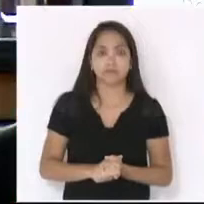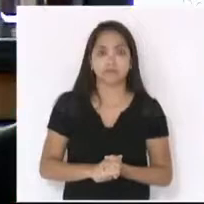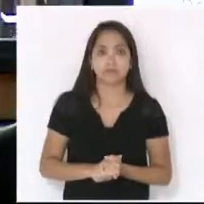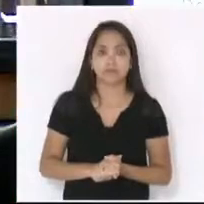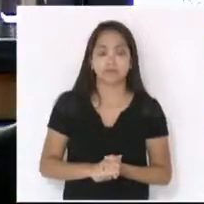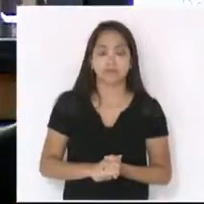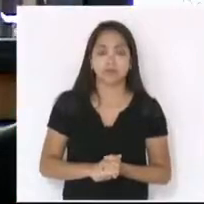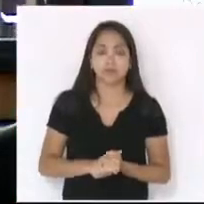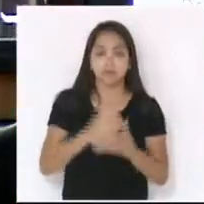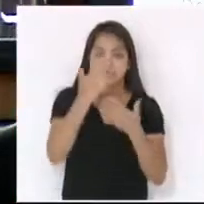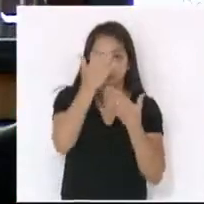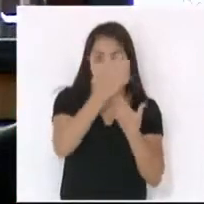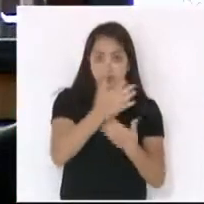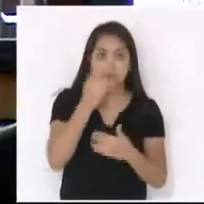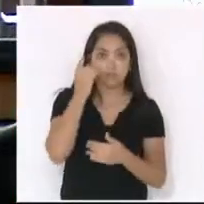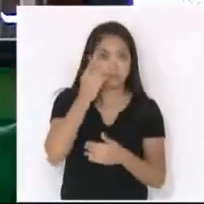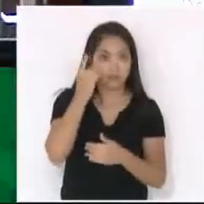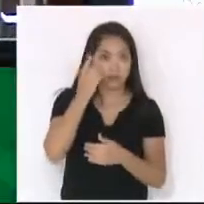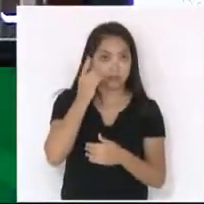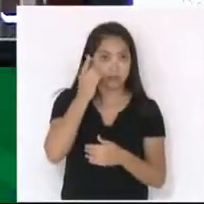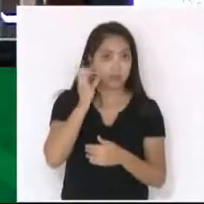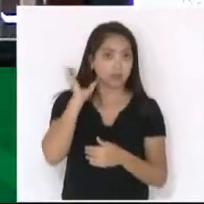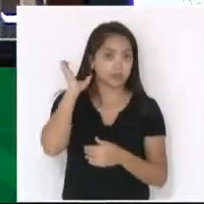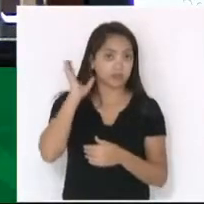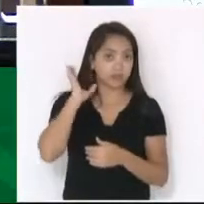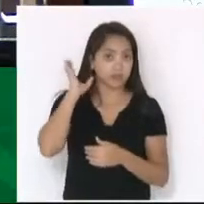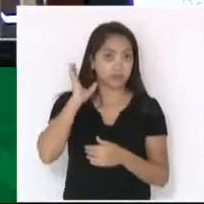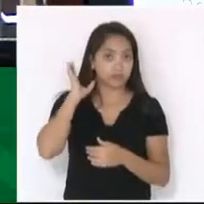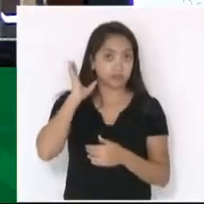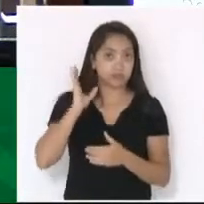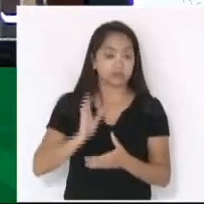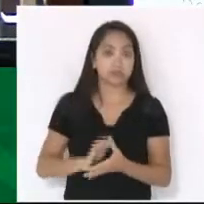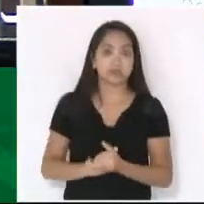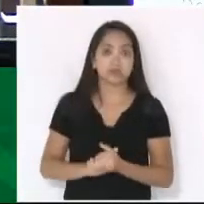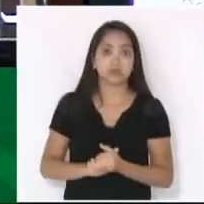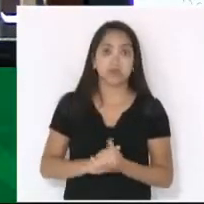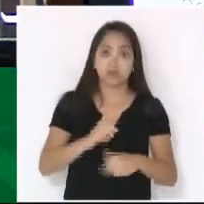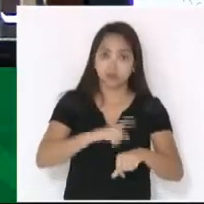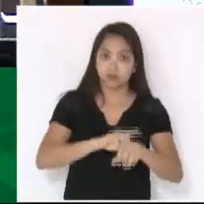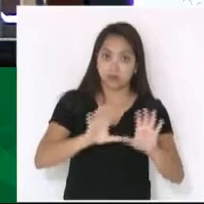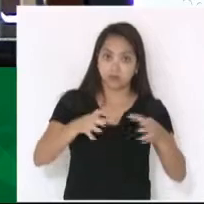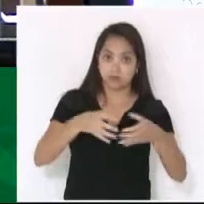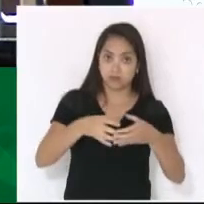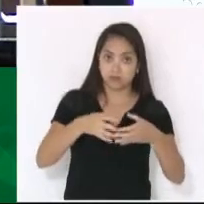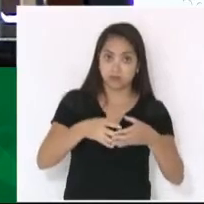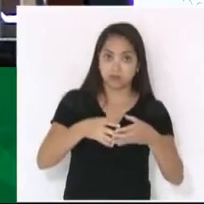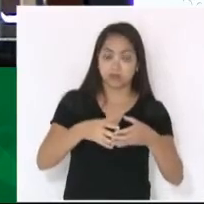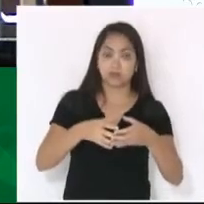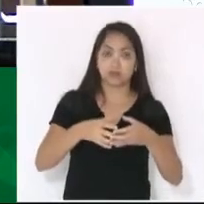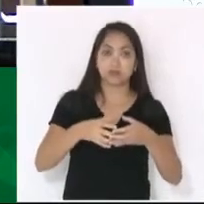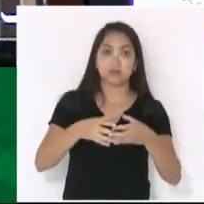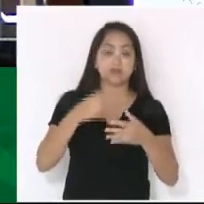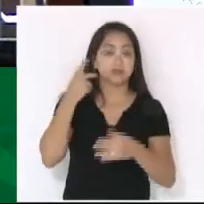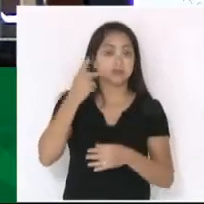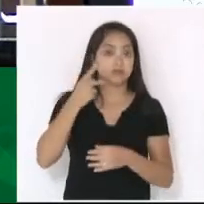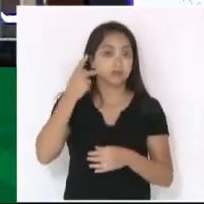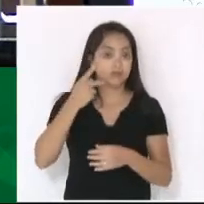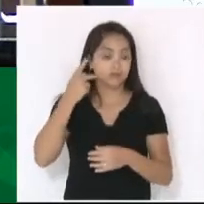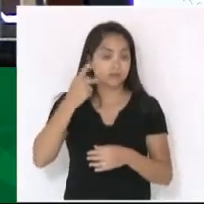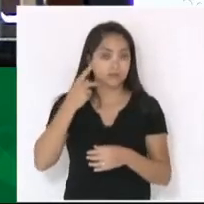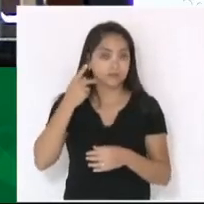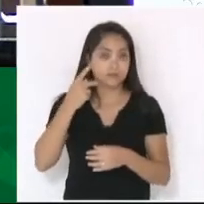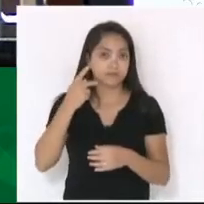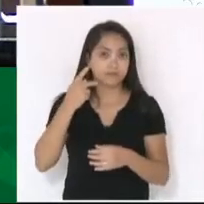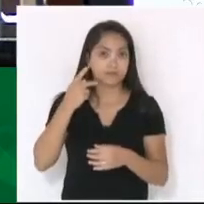e obrigado Deputado da Ana Paula Lima ainda no horário dos partidos políticos próximo